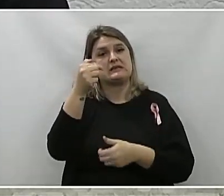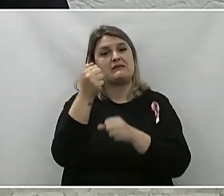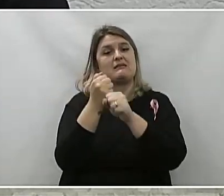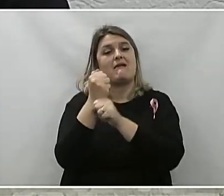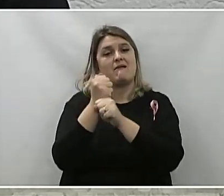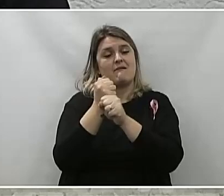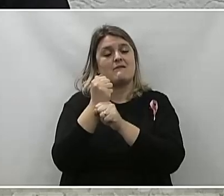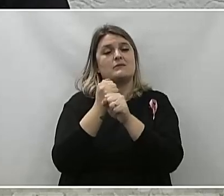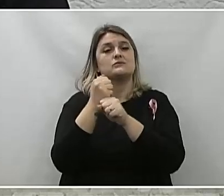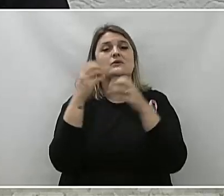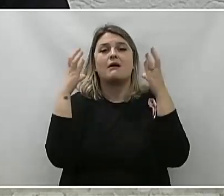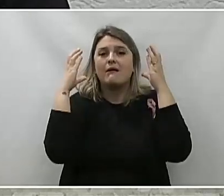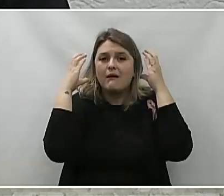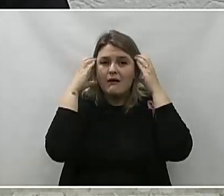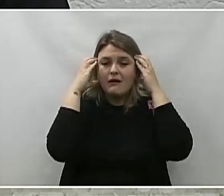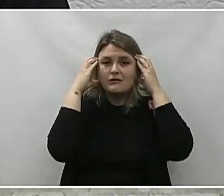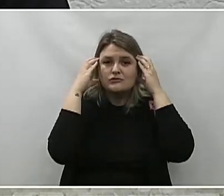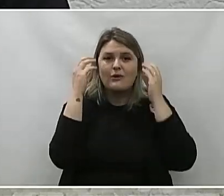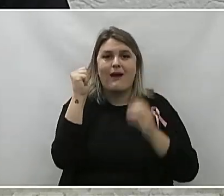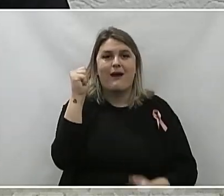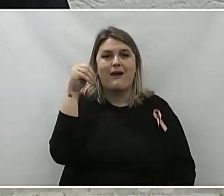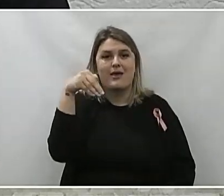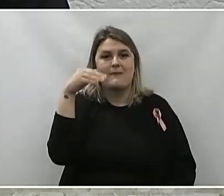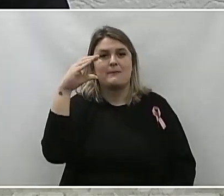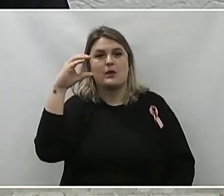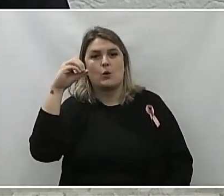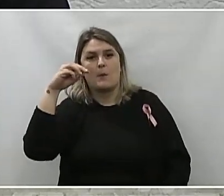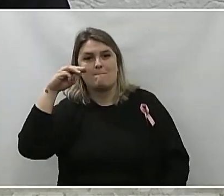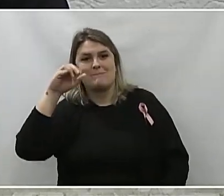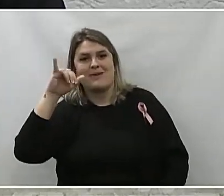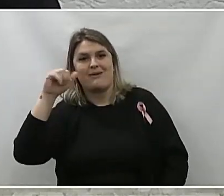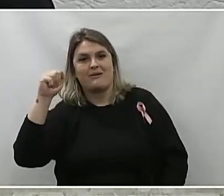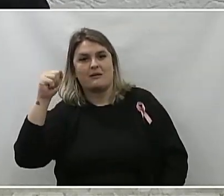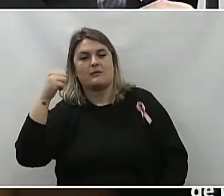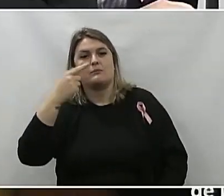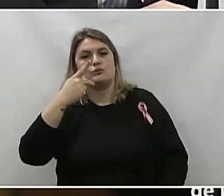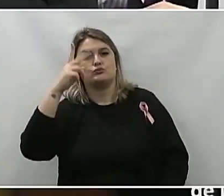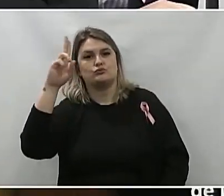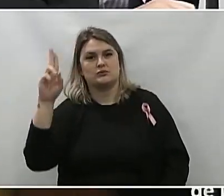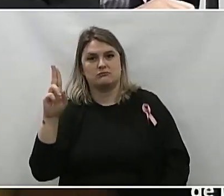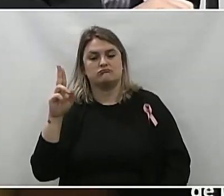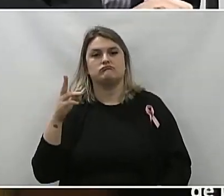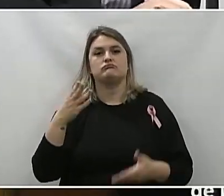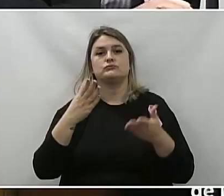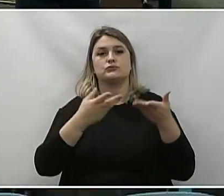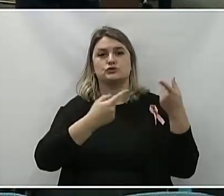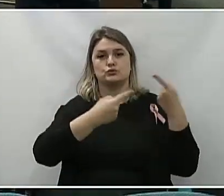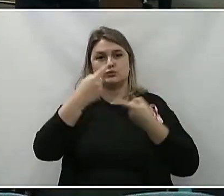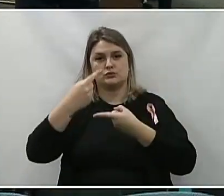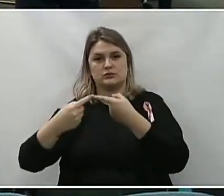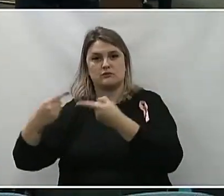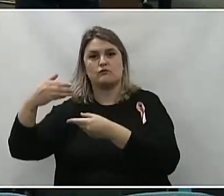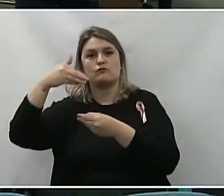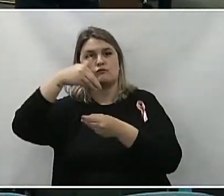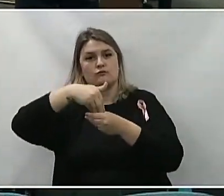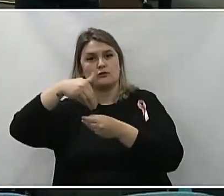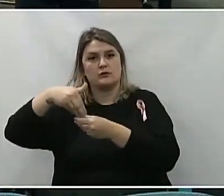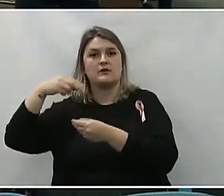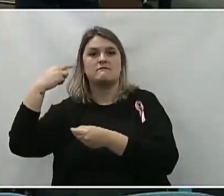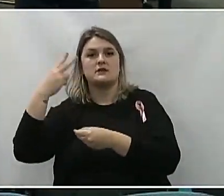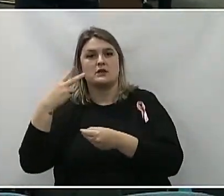da Rádio Difusora a ele Colmeia de Porto União em discussão em votação